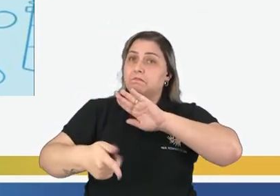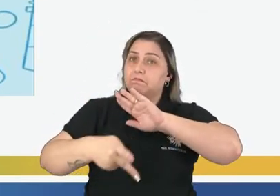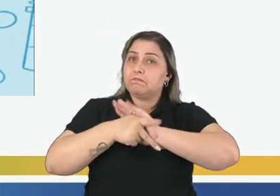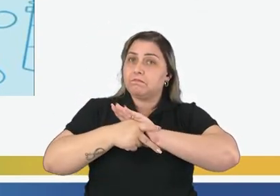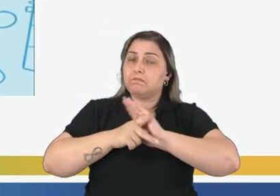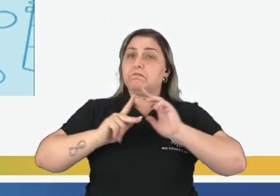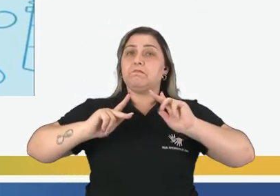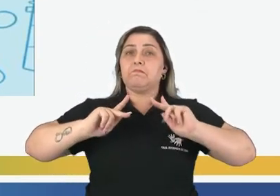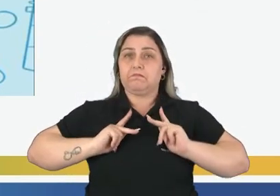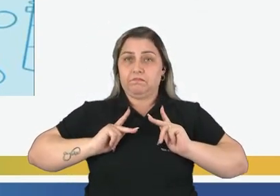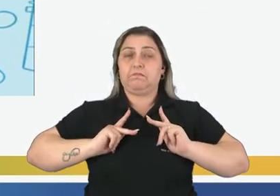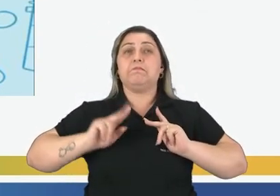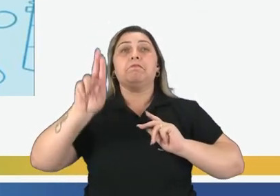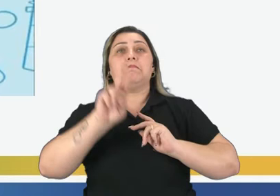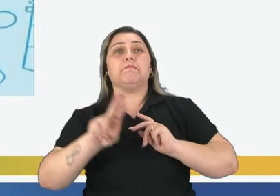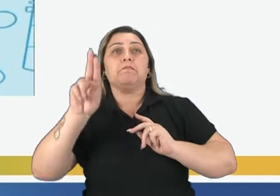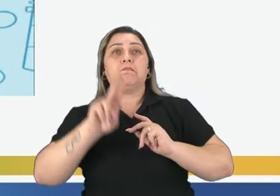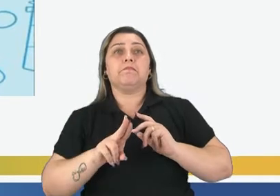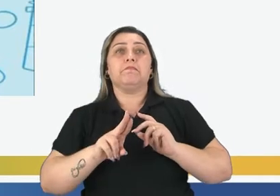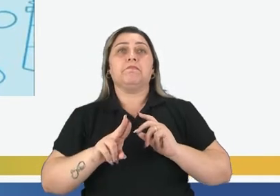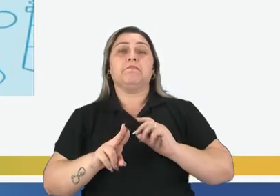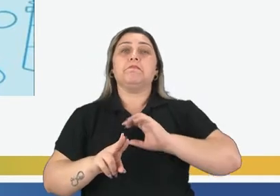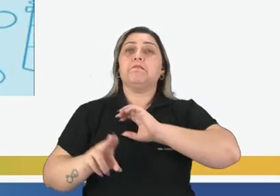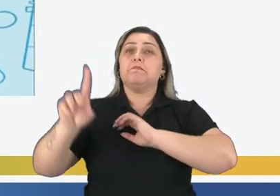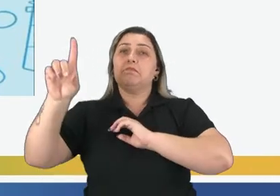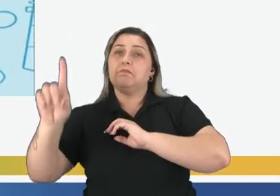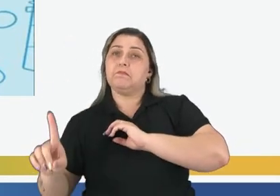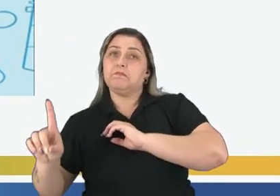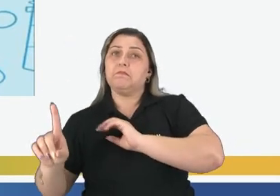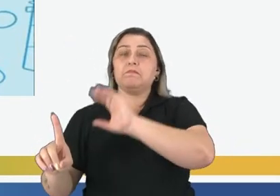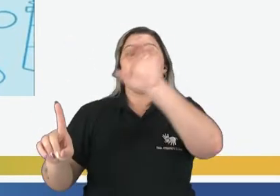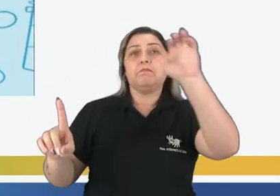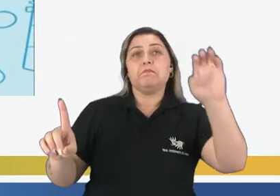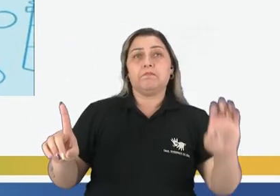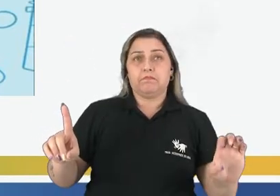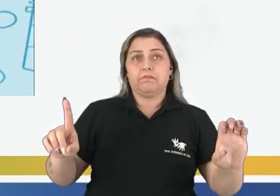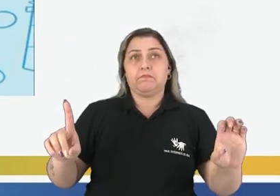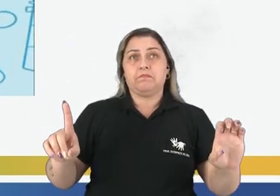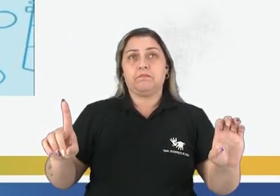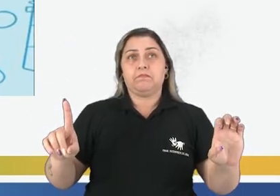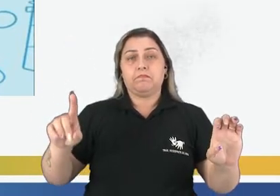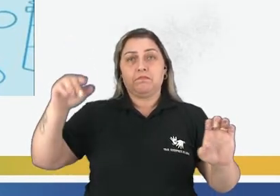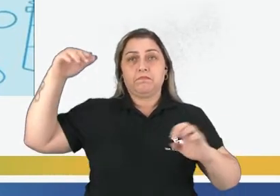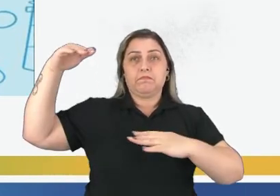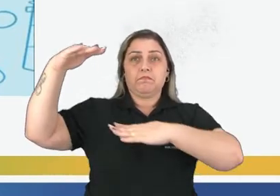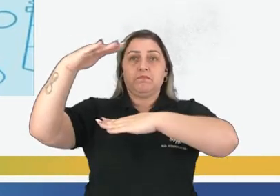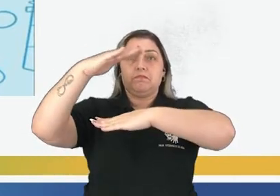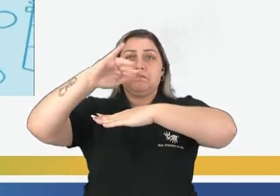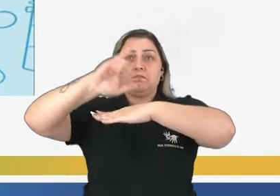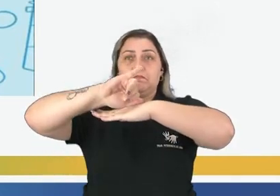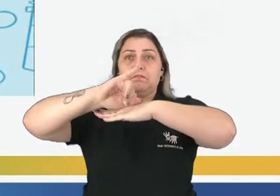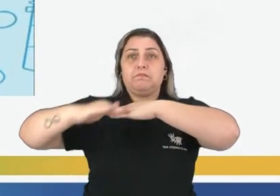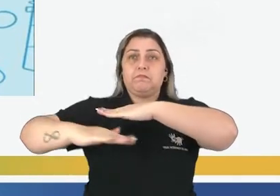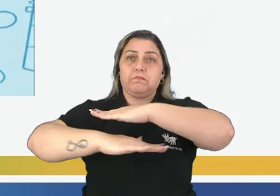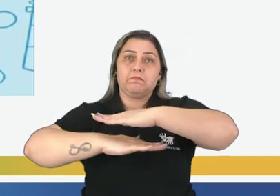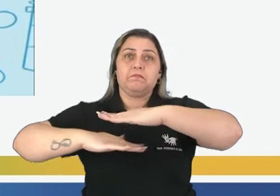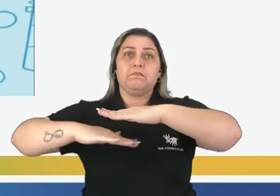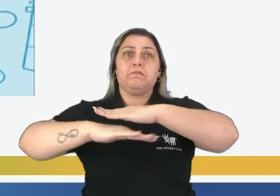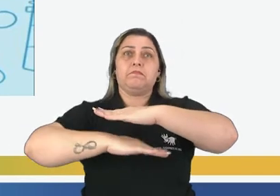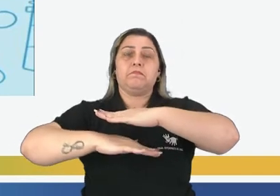posição. Utilizamos os termos direita, esquerda, em cima,